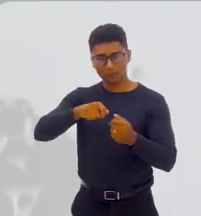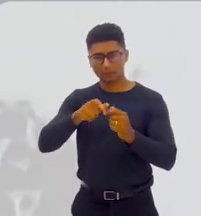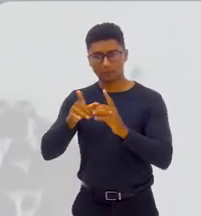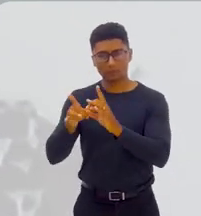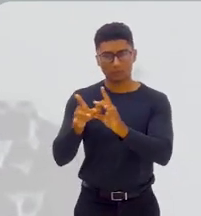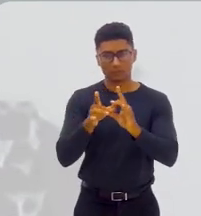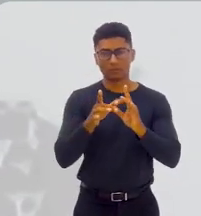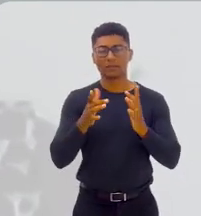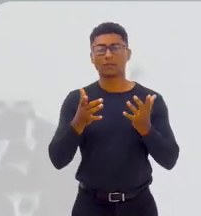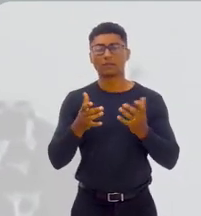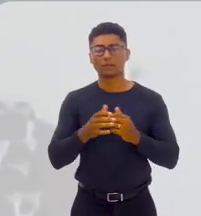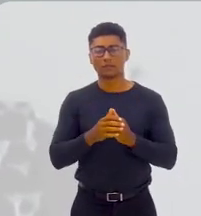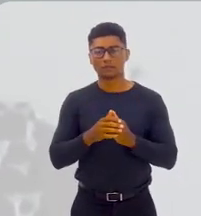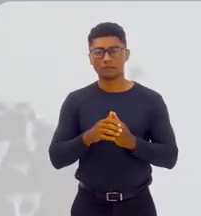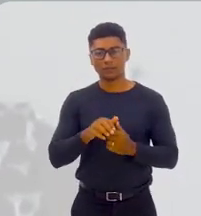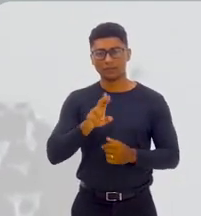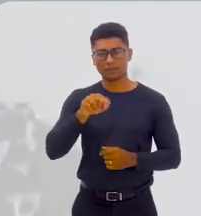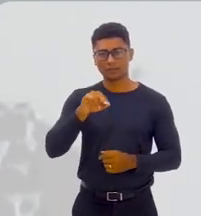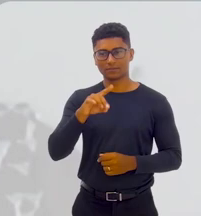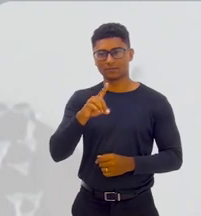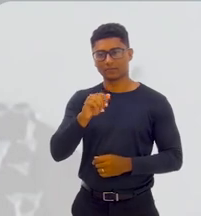E unidade não é união.